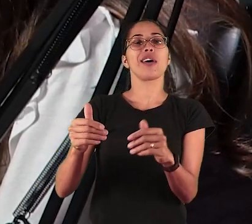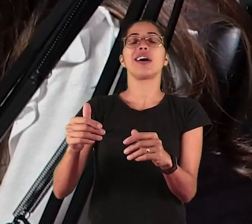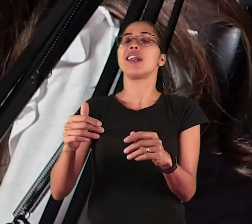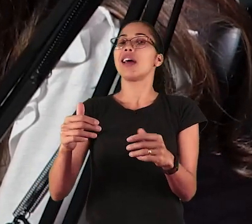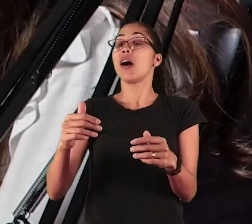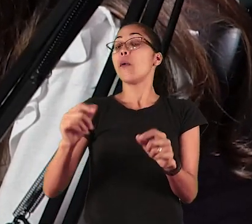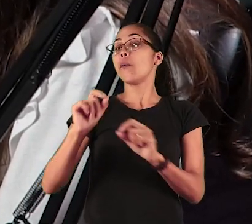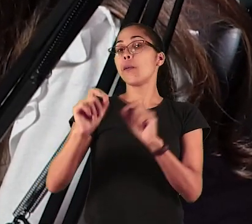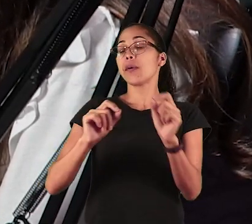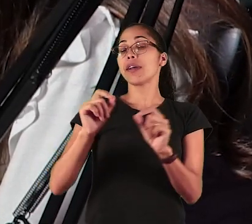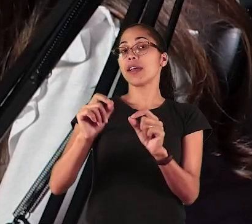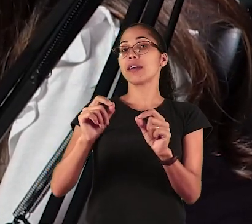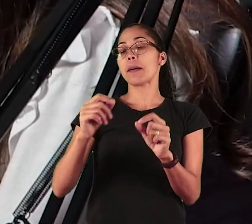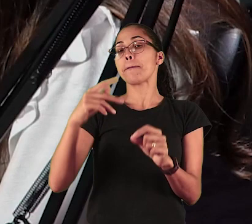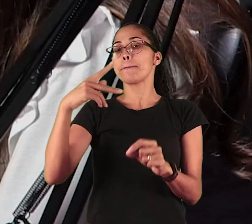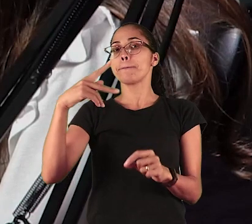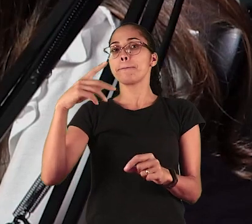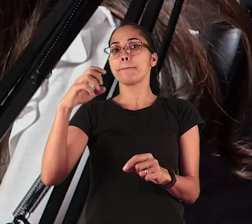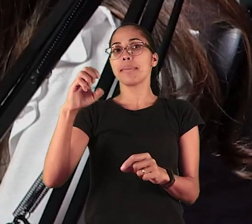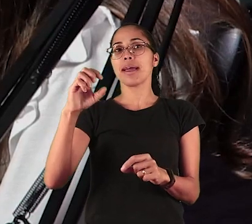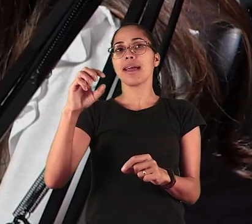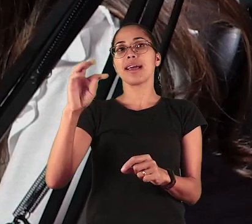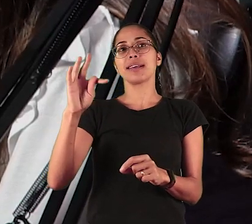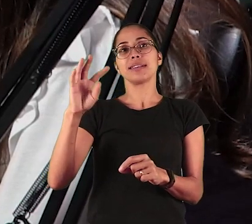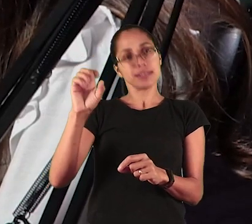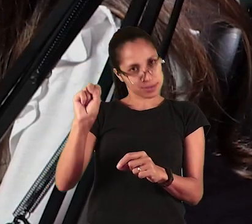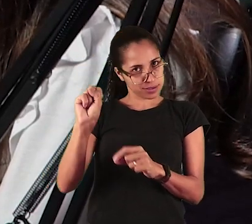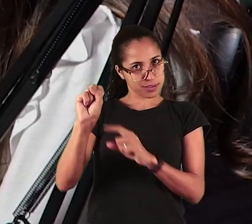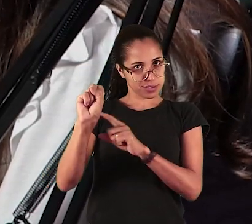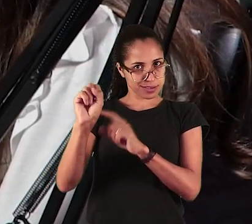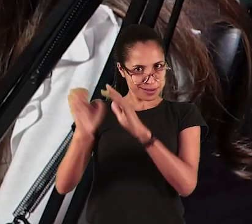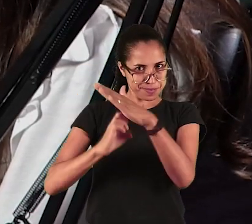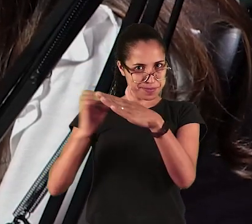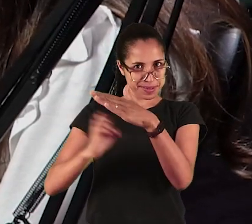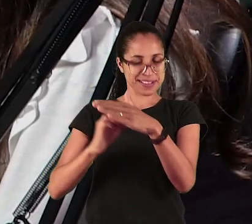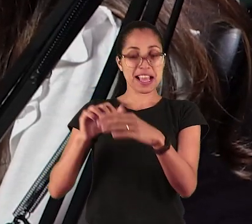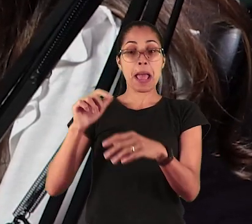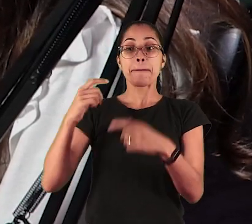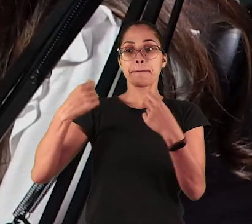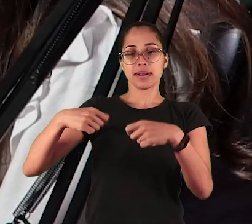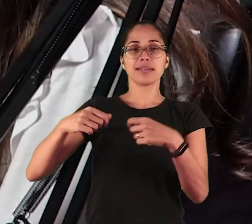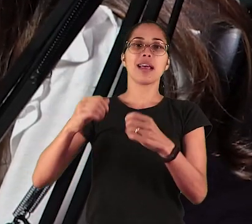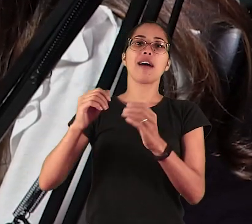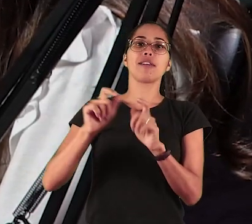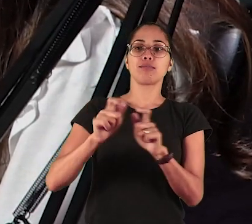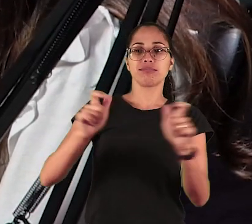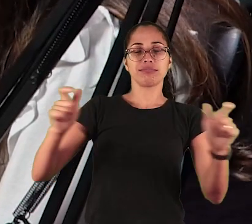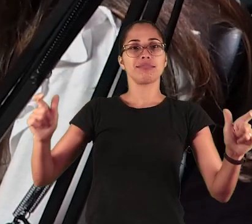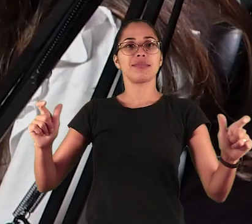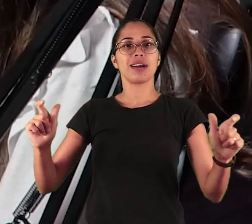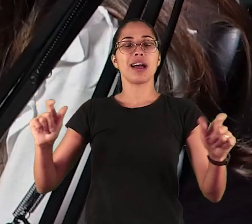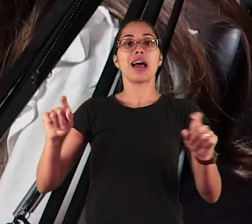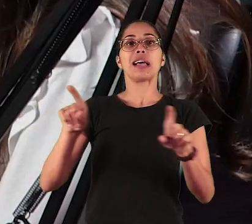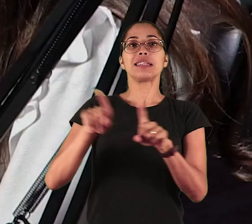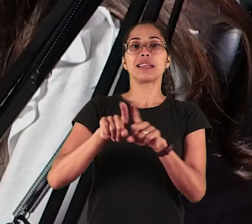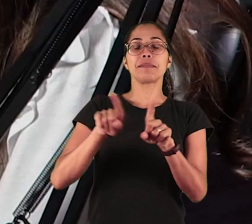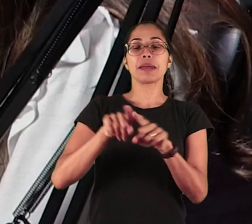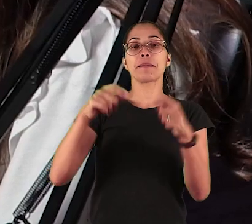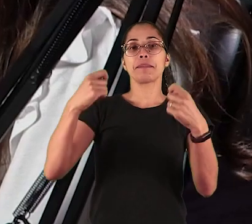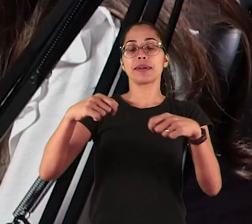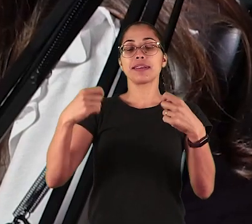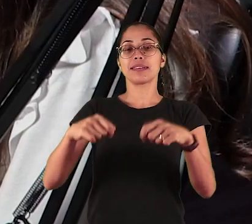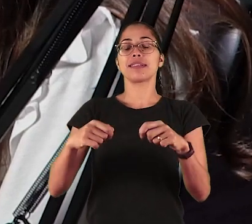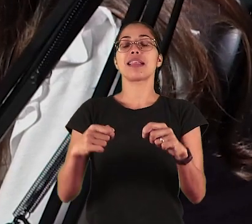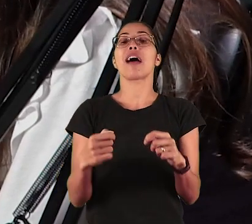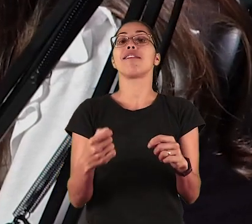de ser Flor da Pele porque a Pet estava no momento que ela precisava crescer ela queria fazer aquisições ela queria fazer uma oferta ela